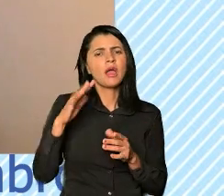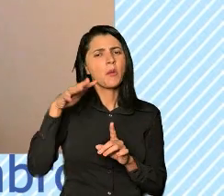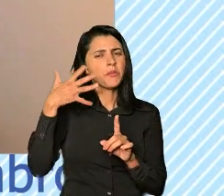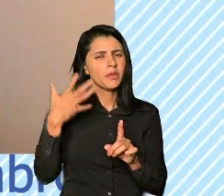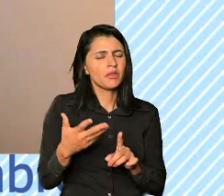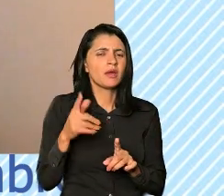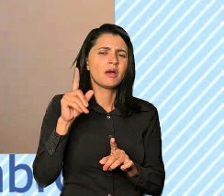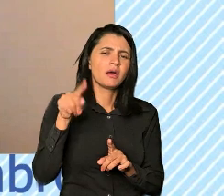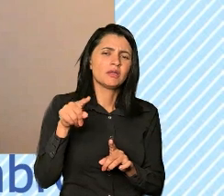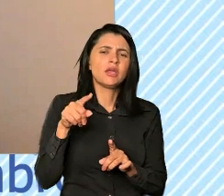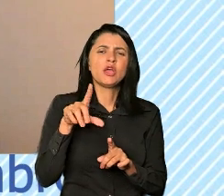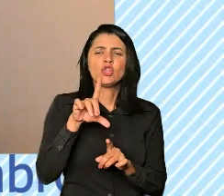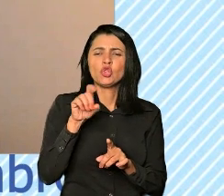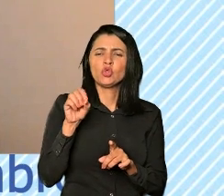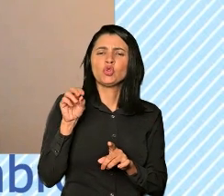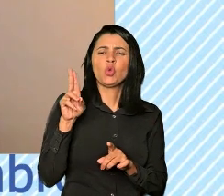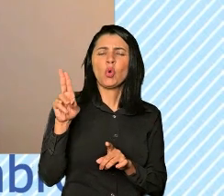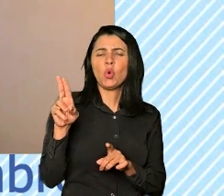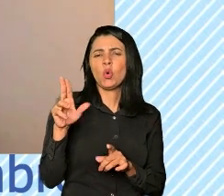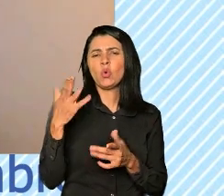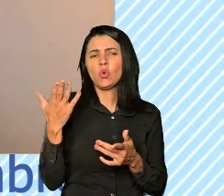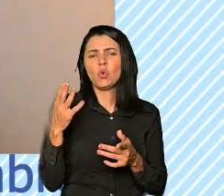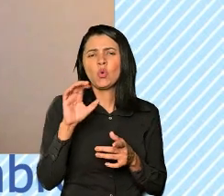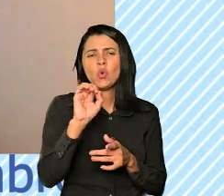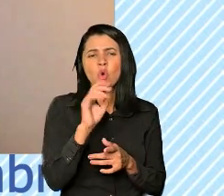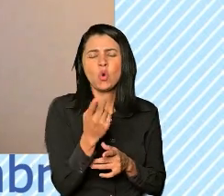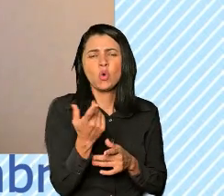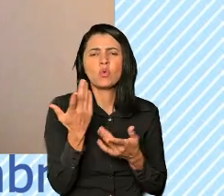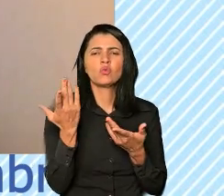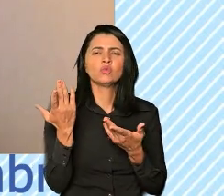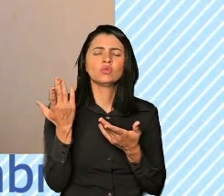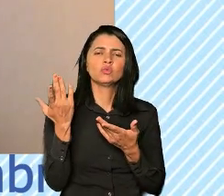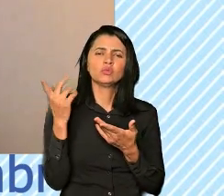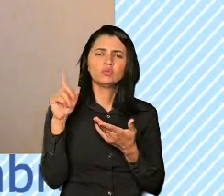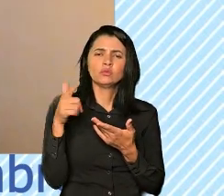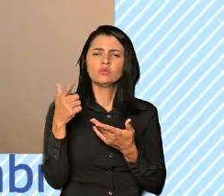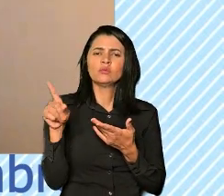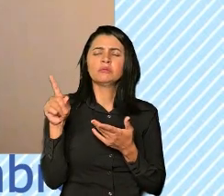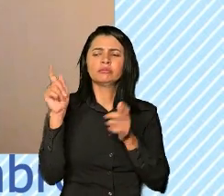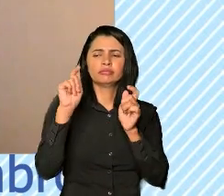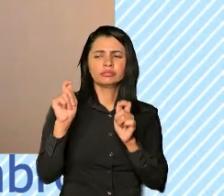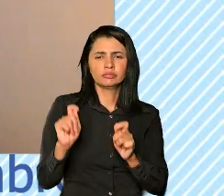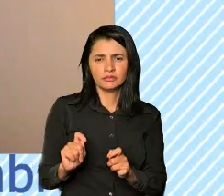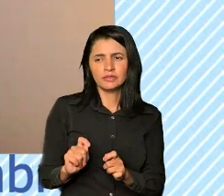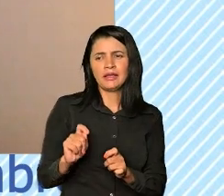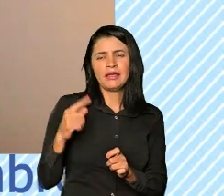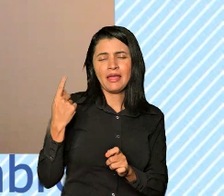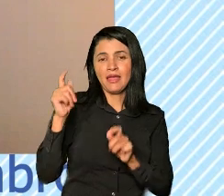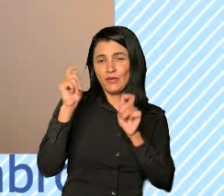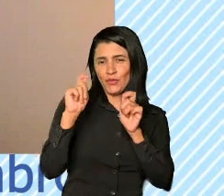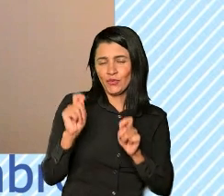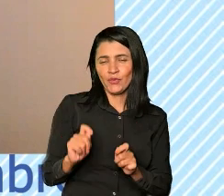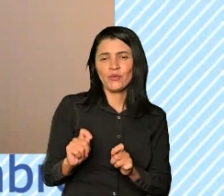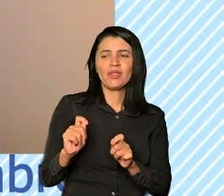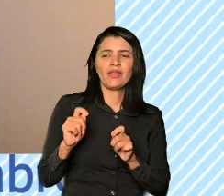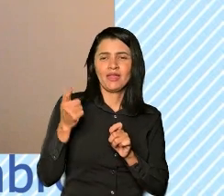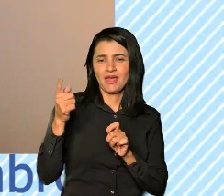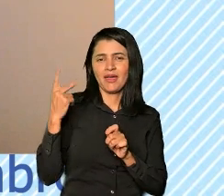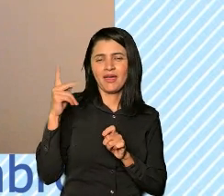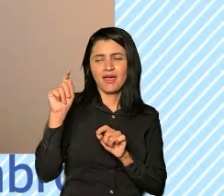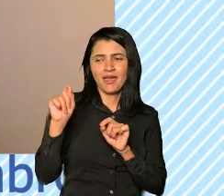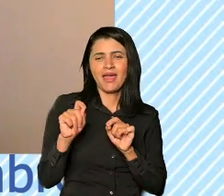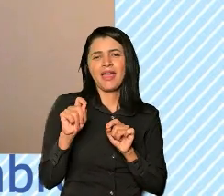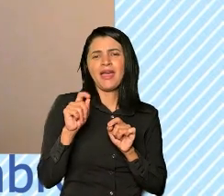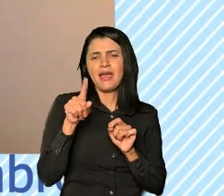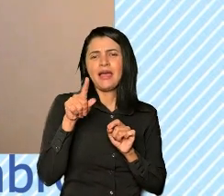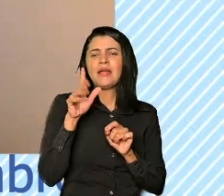elas no Diário Oficial, ou sejam em esculturas, porque a escultura, as estátuas, esses